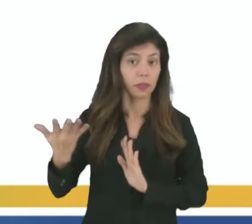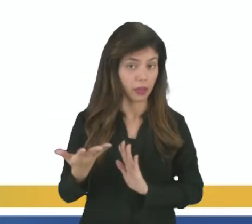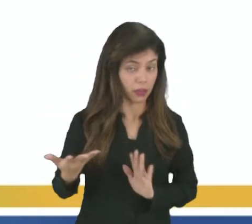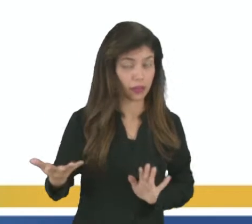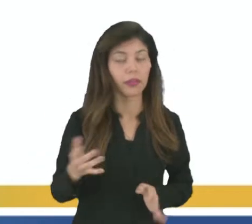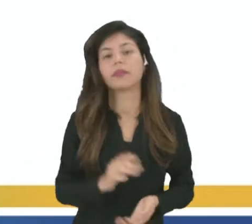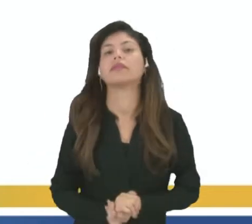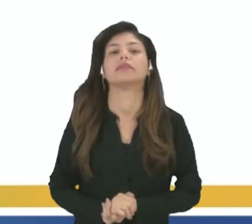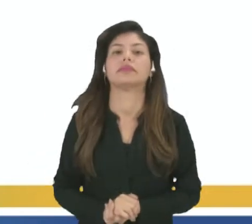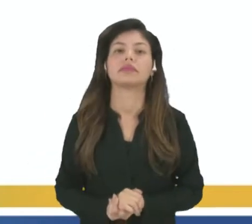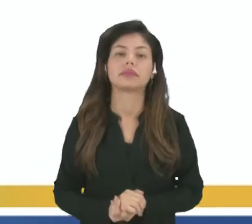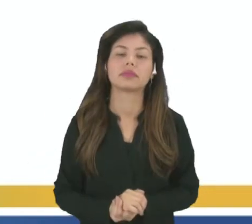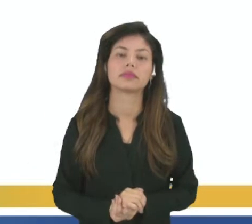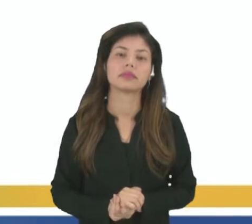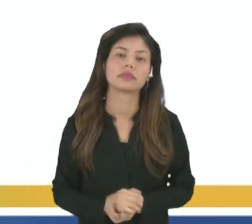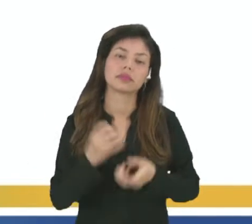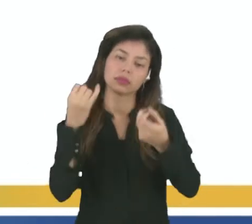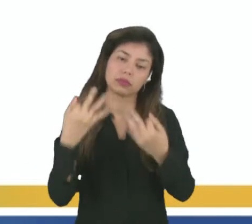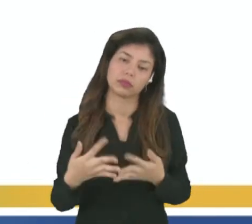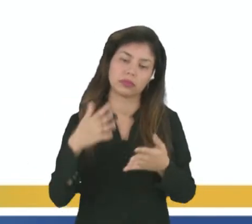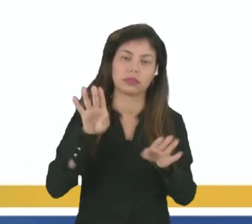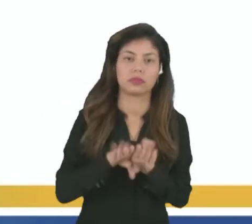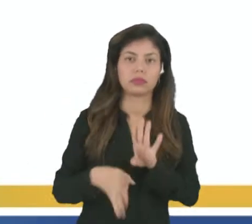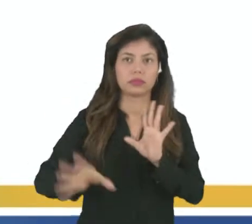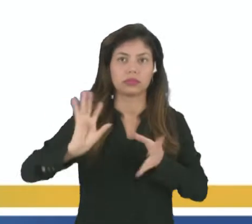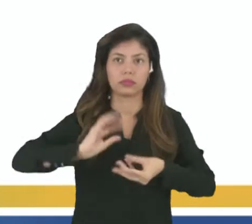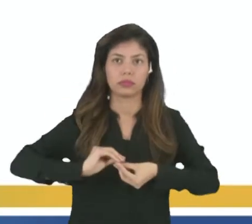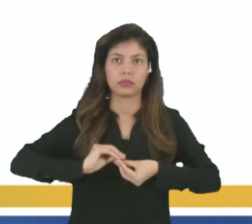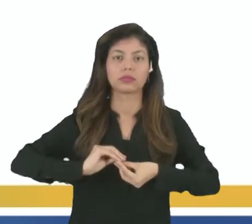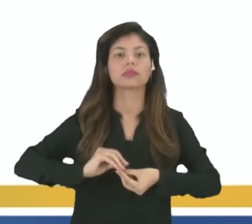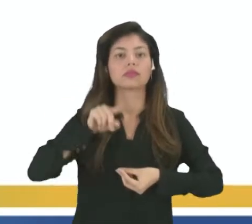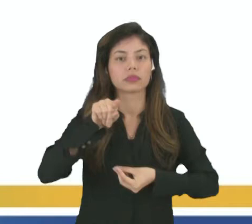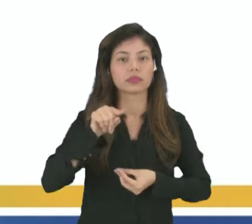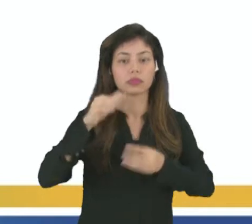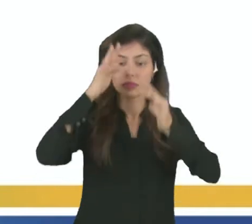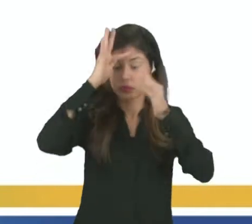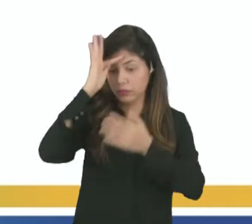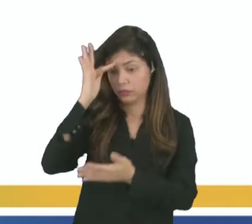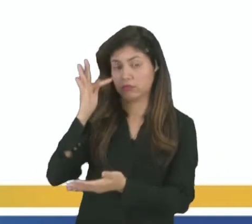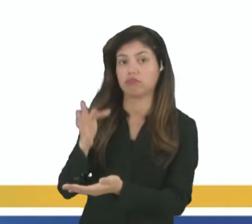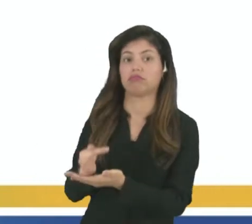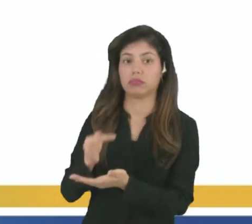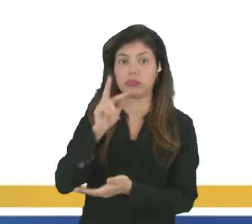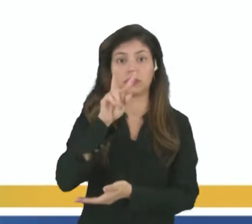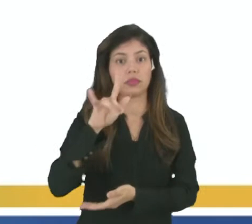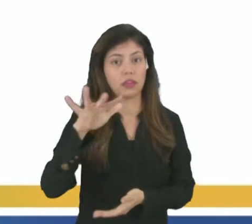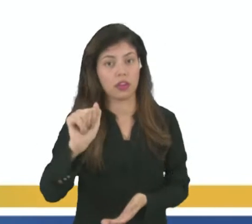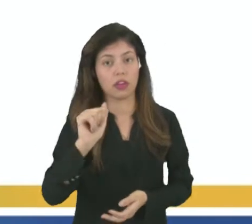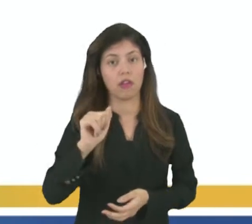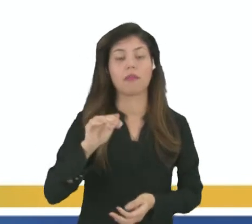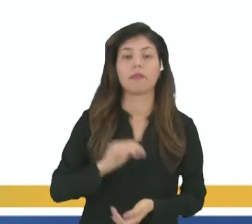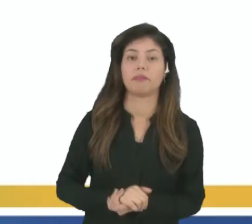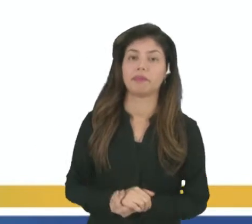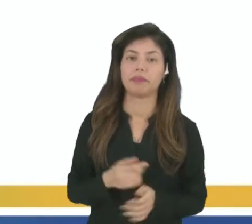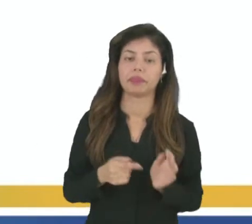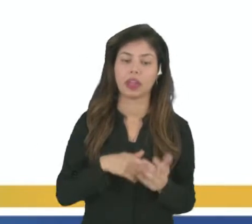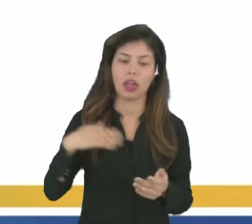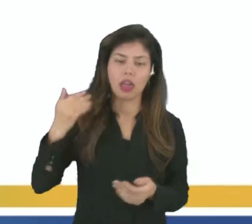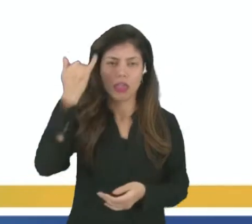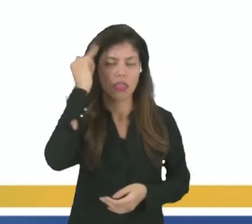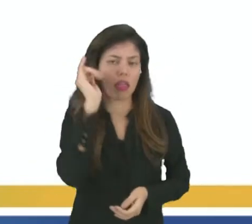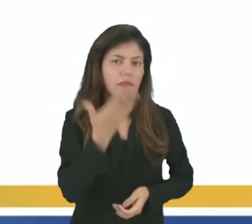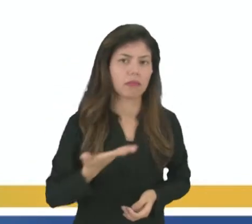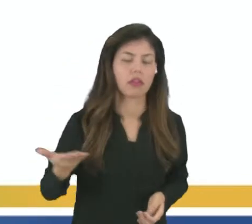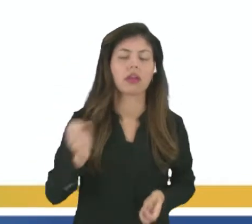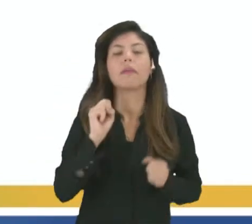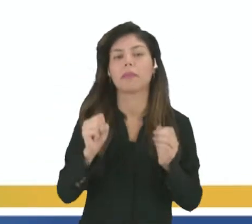base, tá? No texto que você está se utilizando para resumir. Você tem que ser fiel à ideia base, tá? Muitas